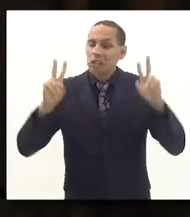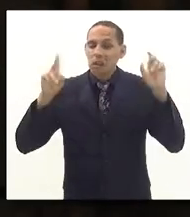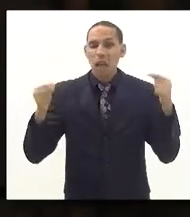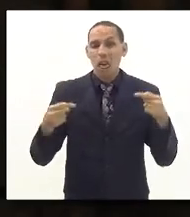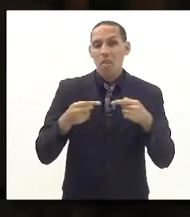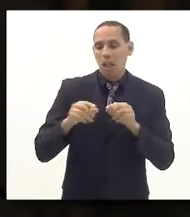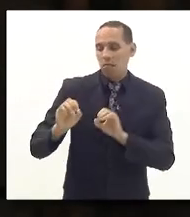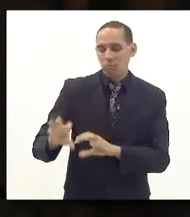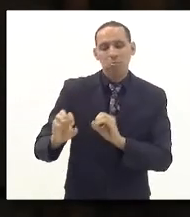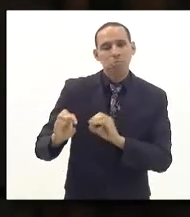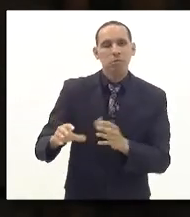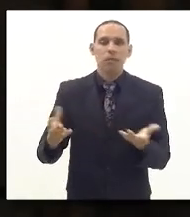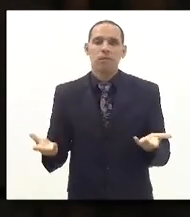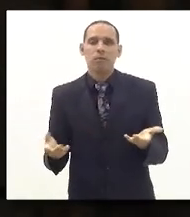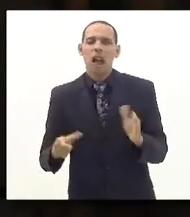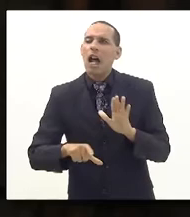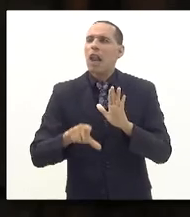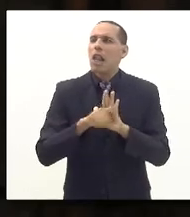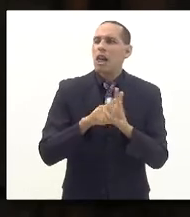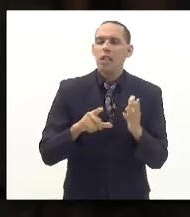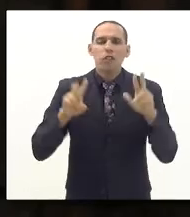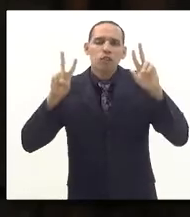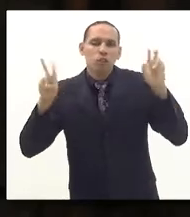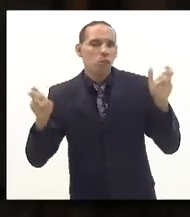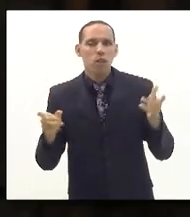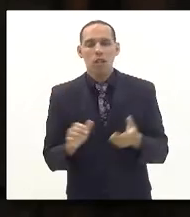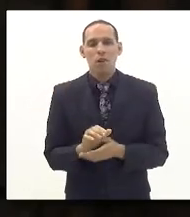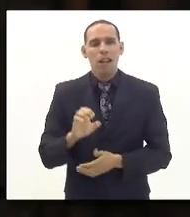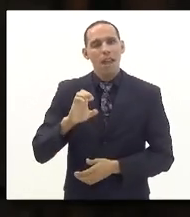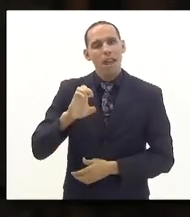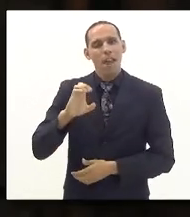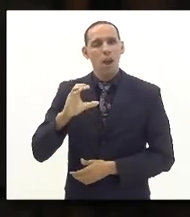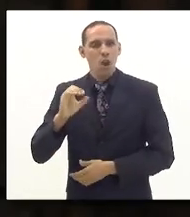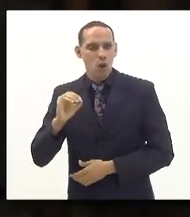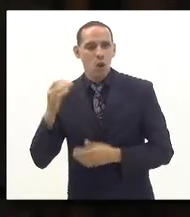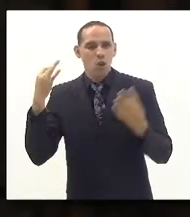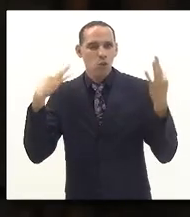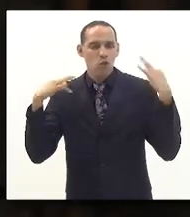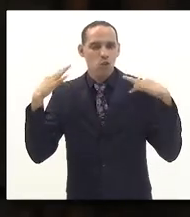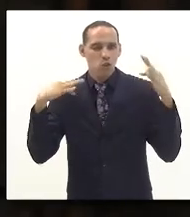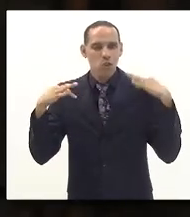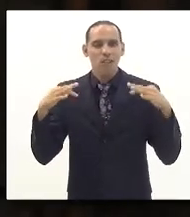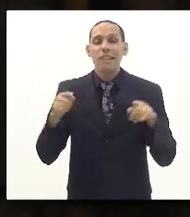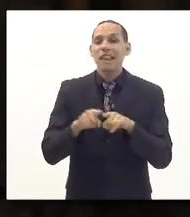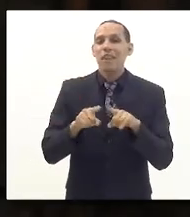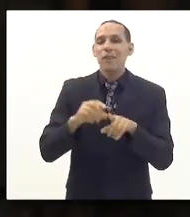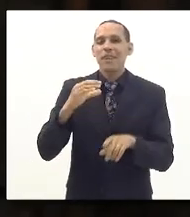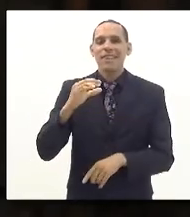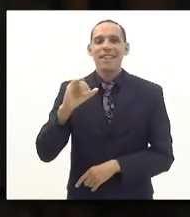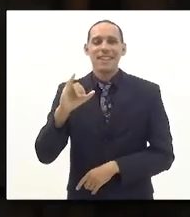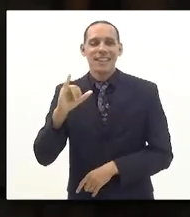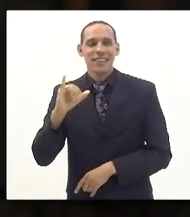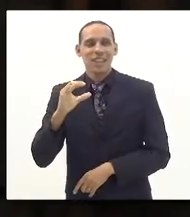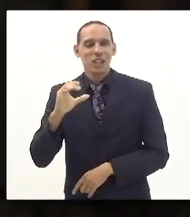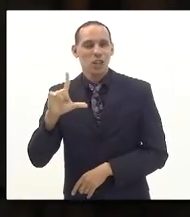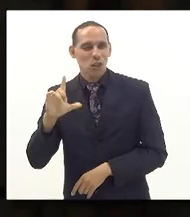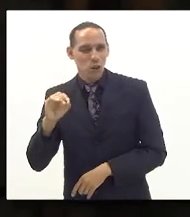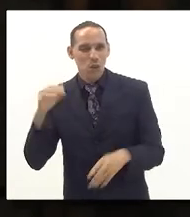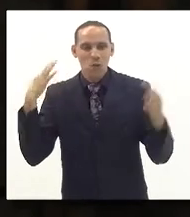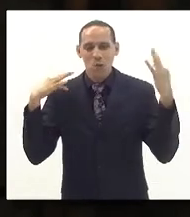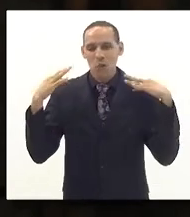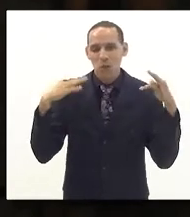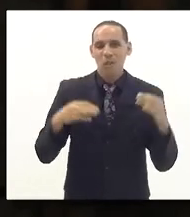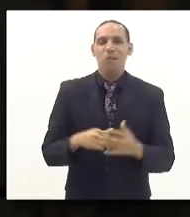à educação, fizemos uma lei sobre o ecoturismo, até o cicloturismo, né? E,